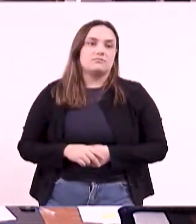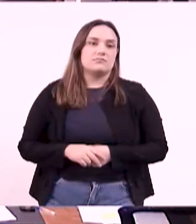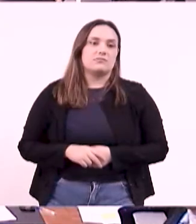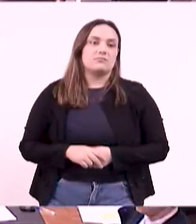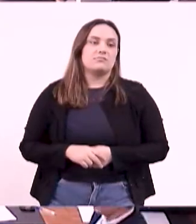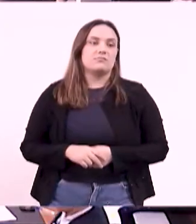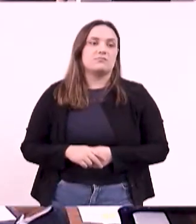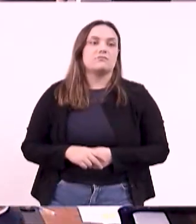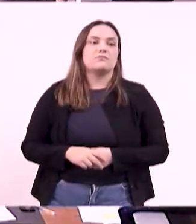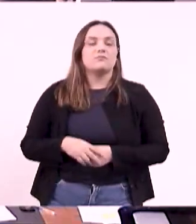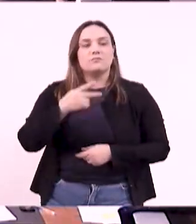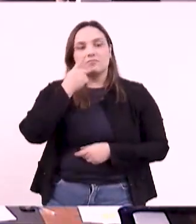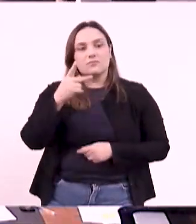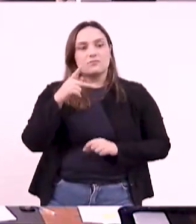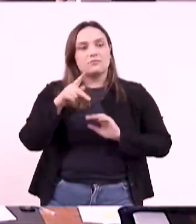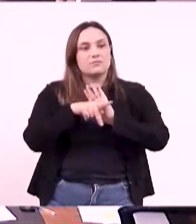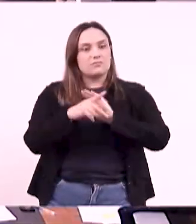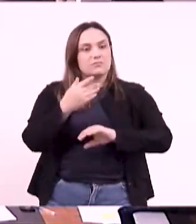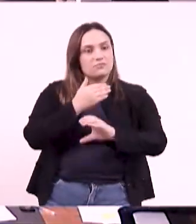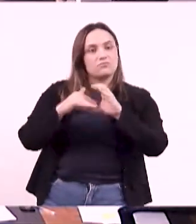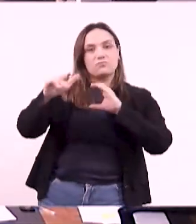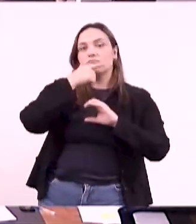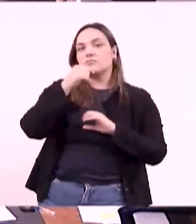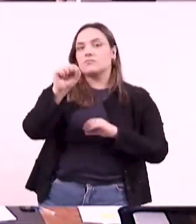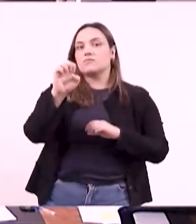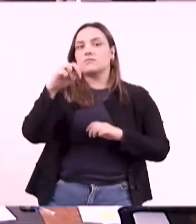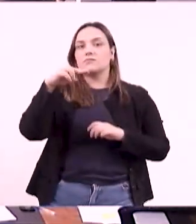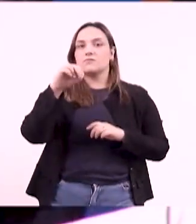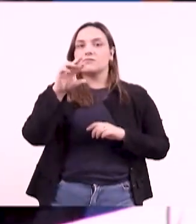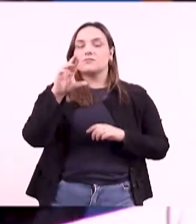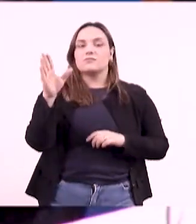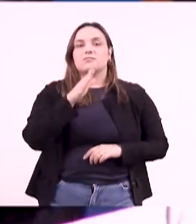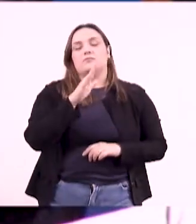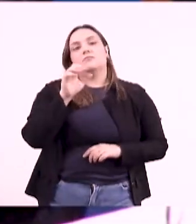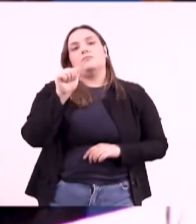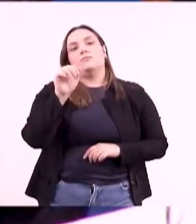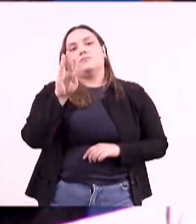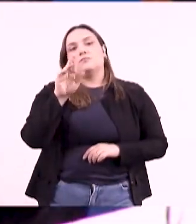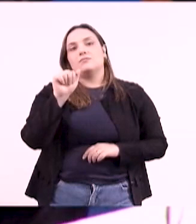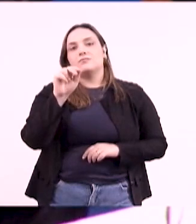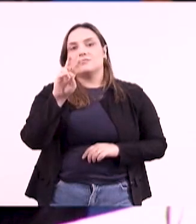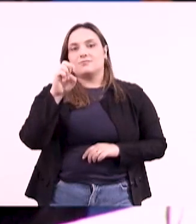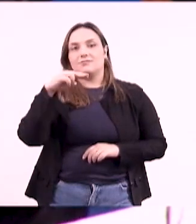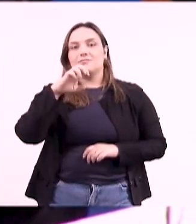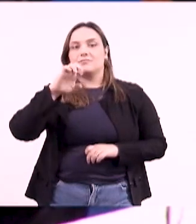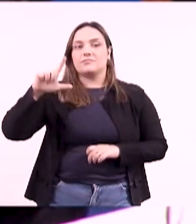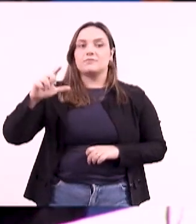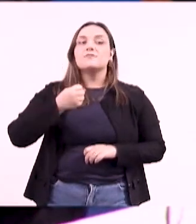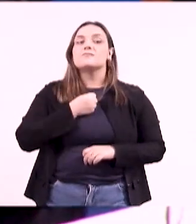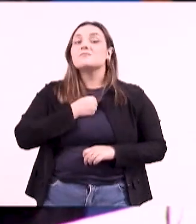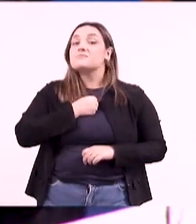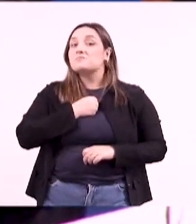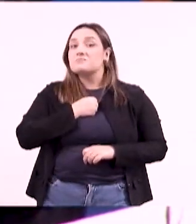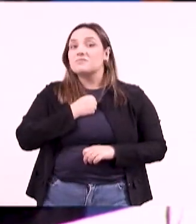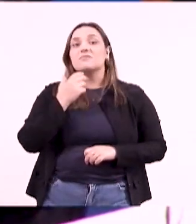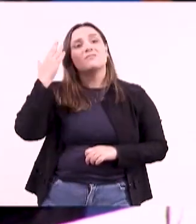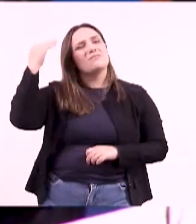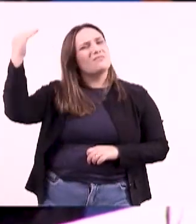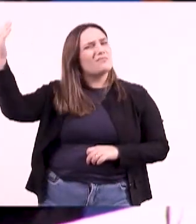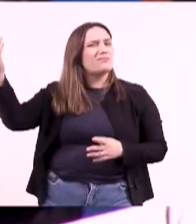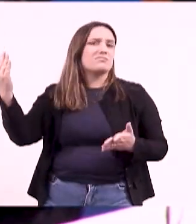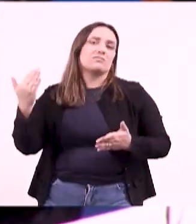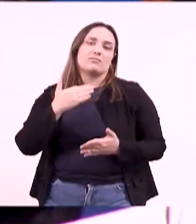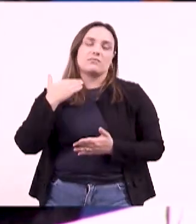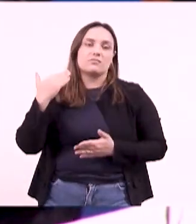aqui oralmente mesmo ao senhor Abravanel, nosso querido Silvio Santos, né, figura